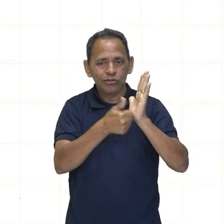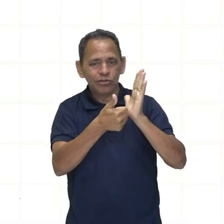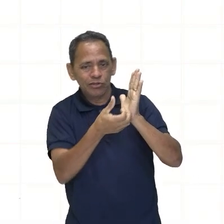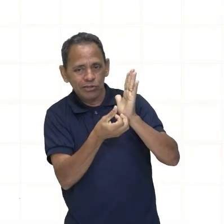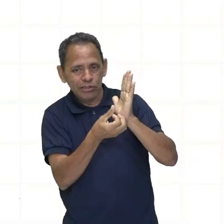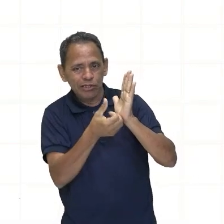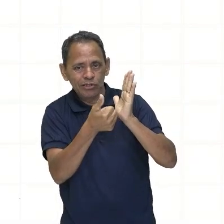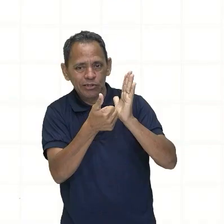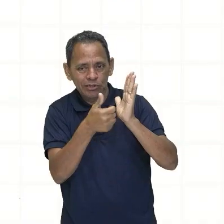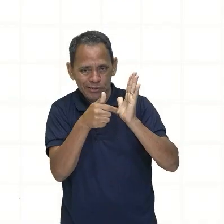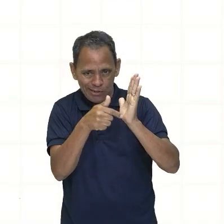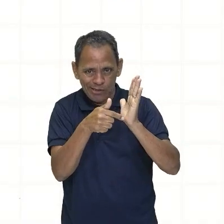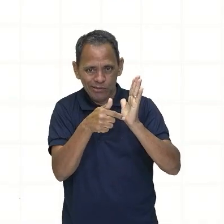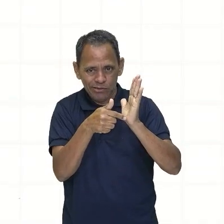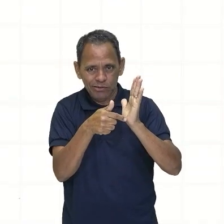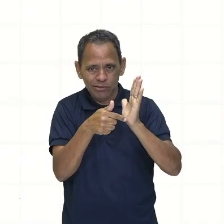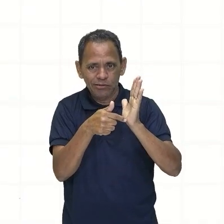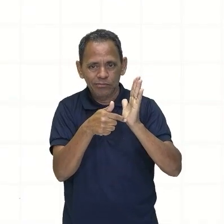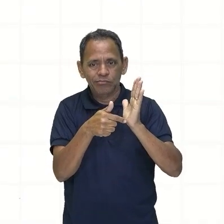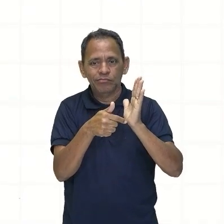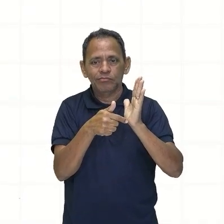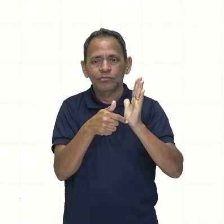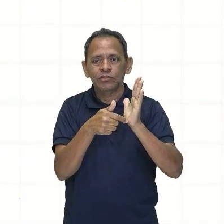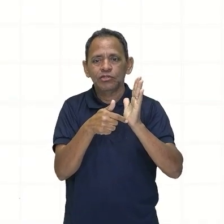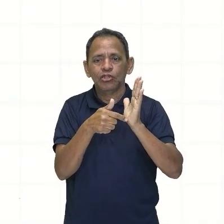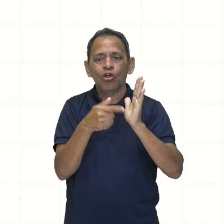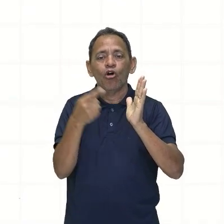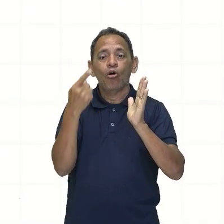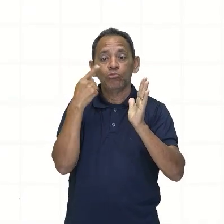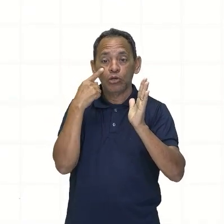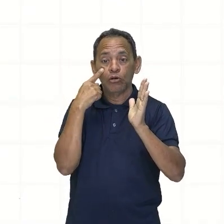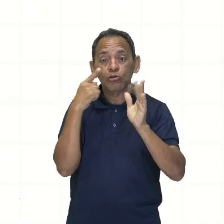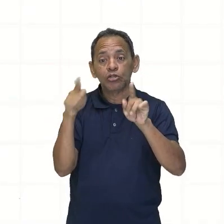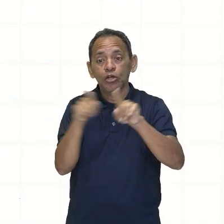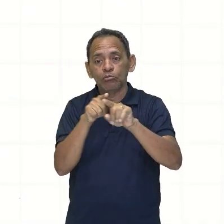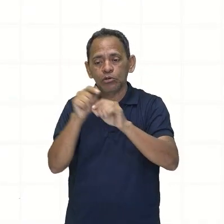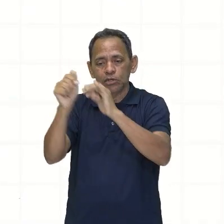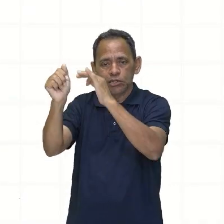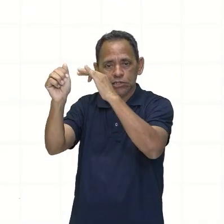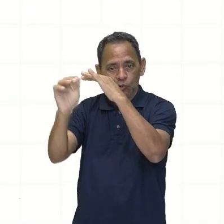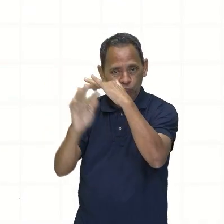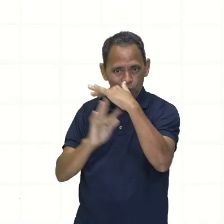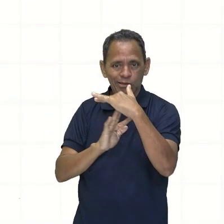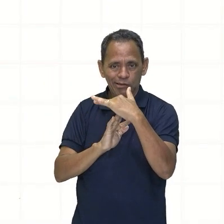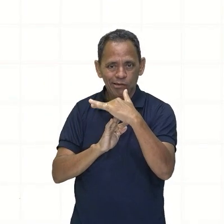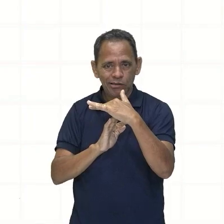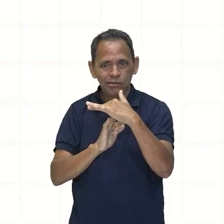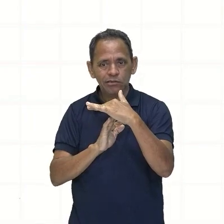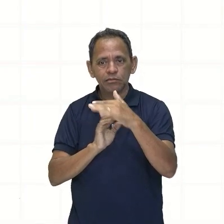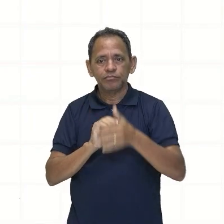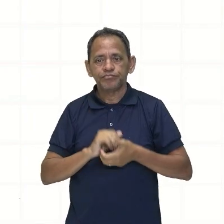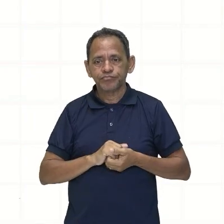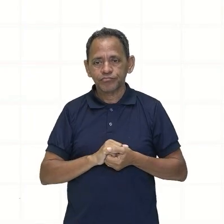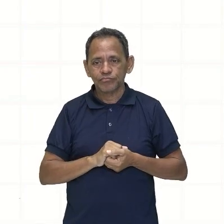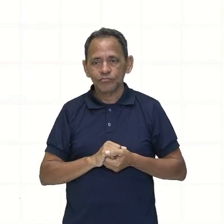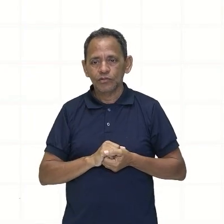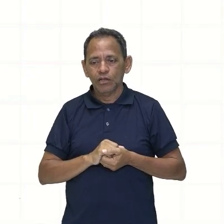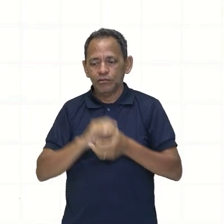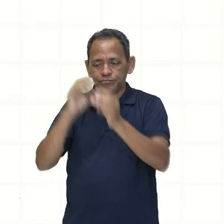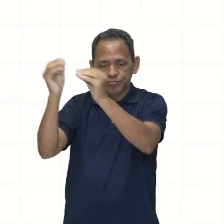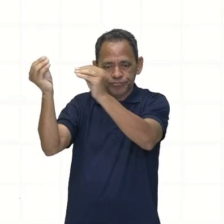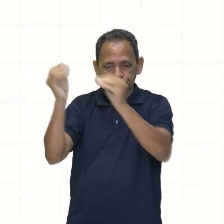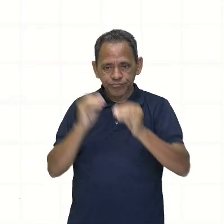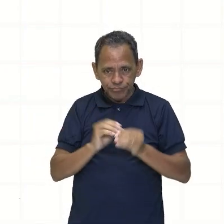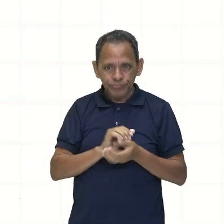16, os séculos 17, né, onde nós vamos observar esses fluxos migratórios, né, vindos aí para